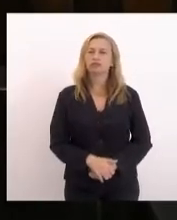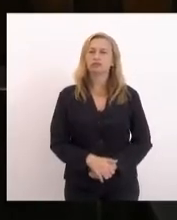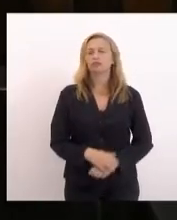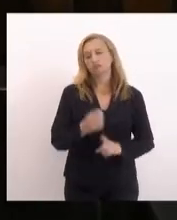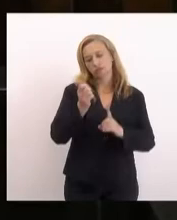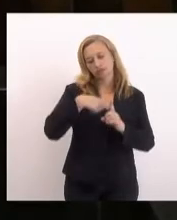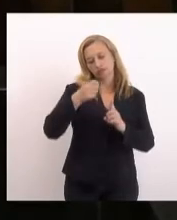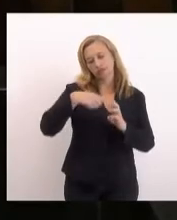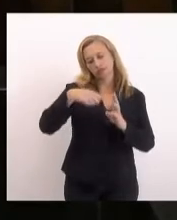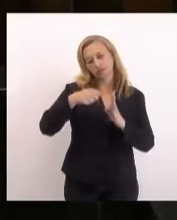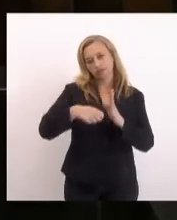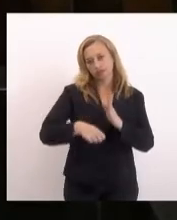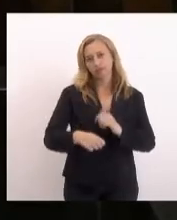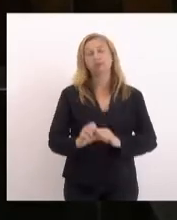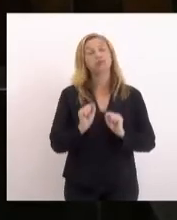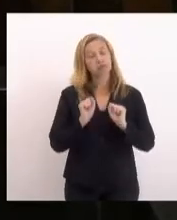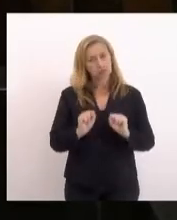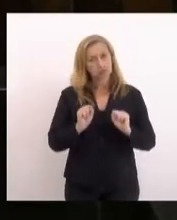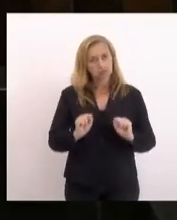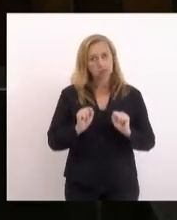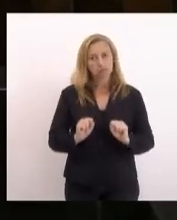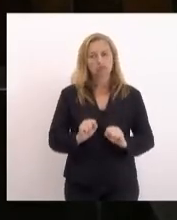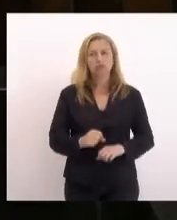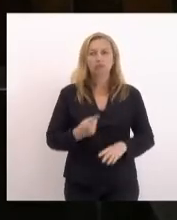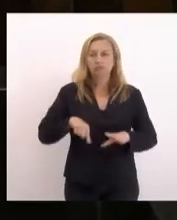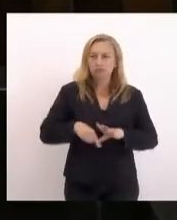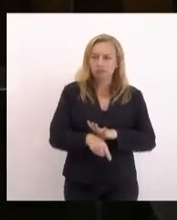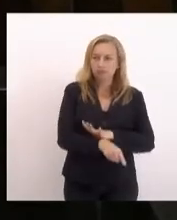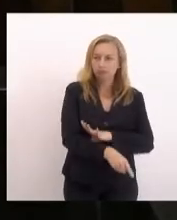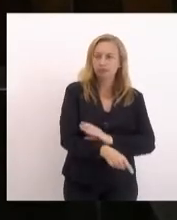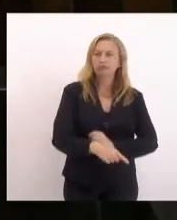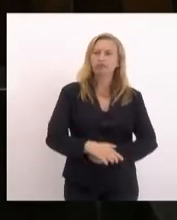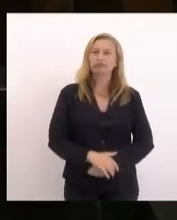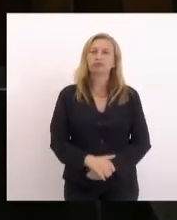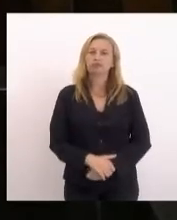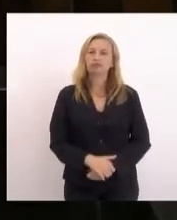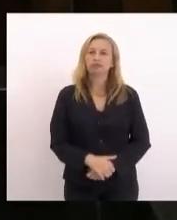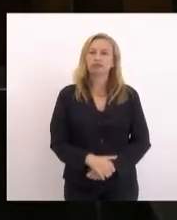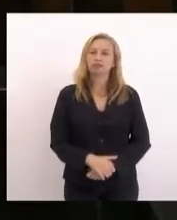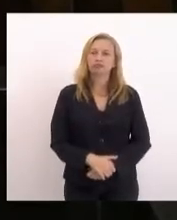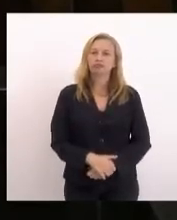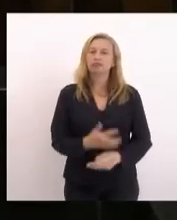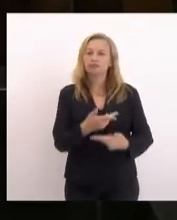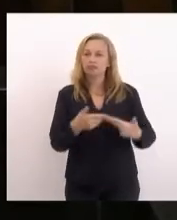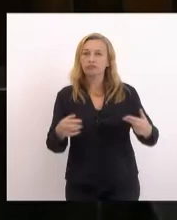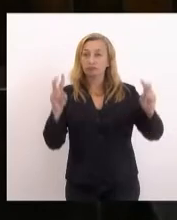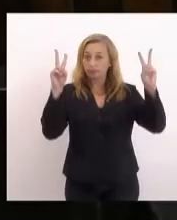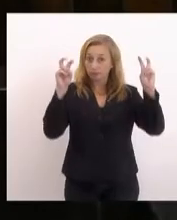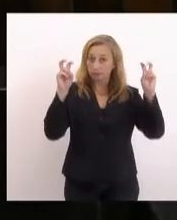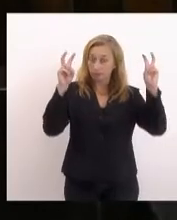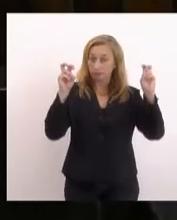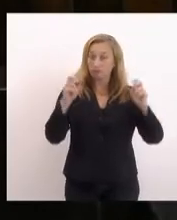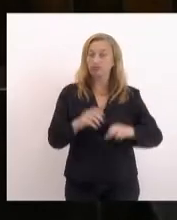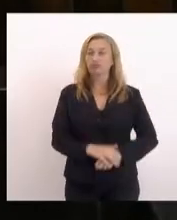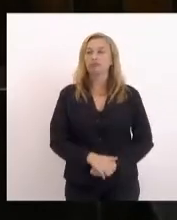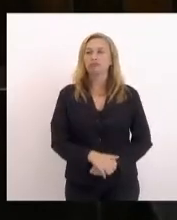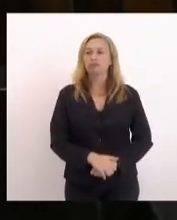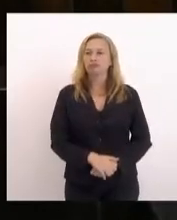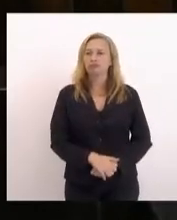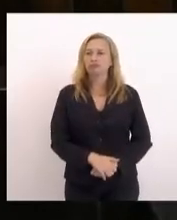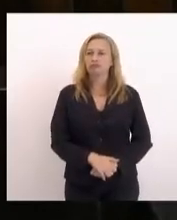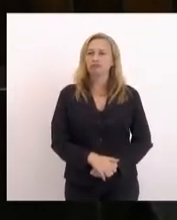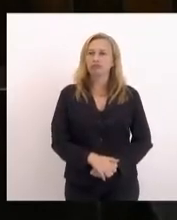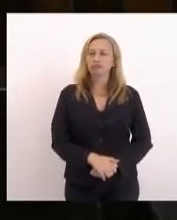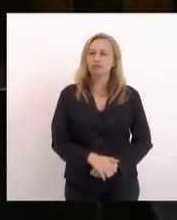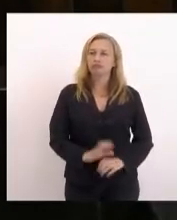meses, a gente possa aprofundar muitas questões relativas